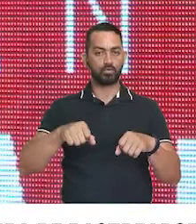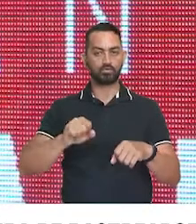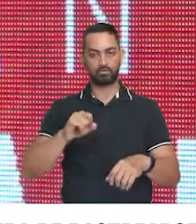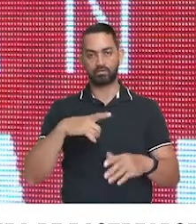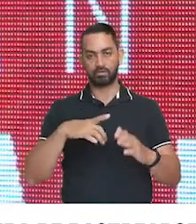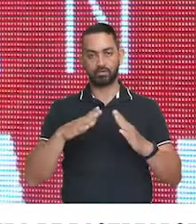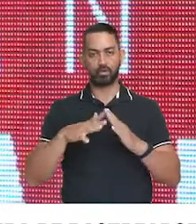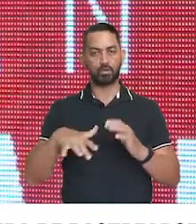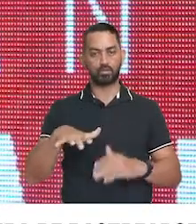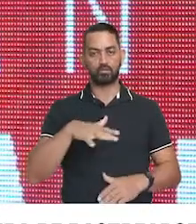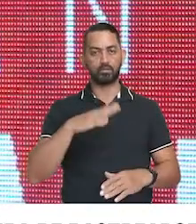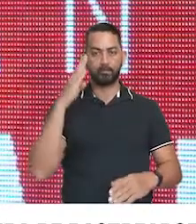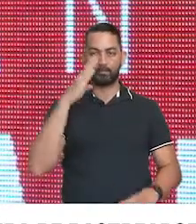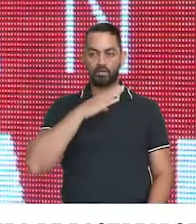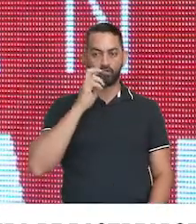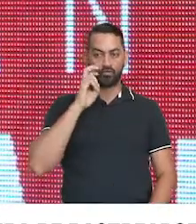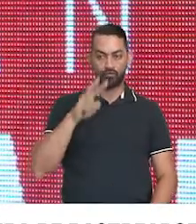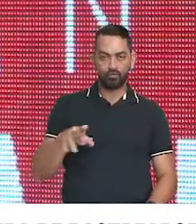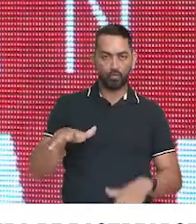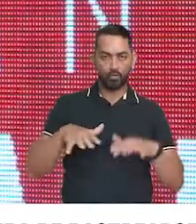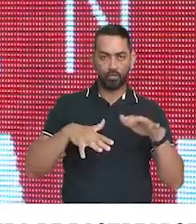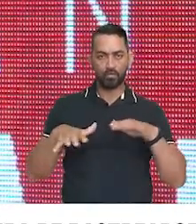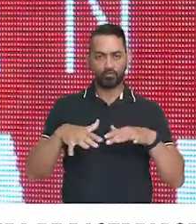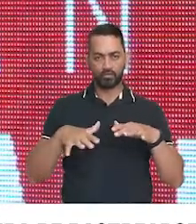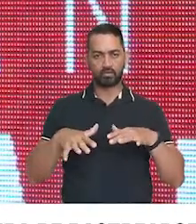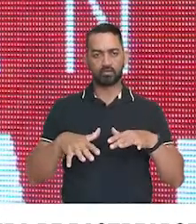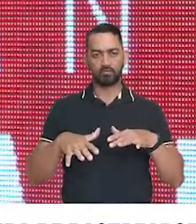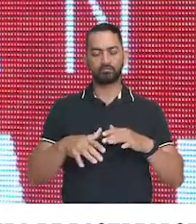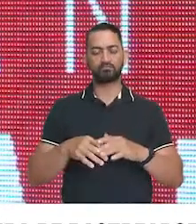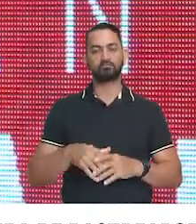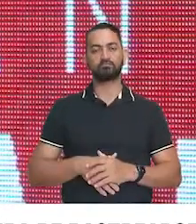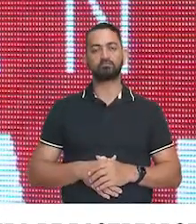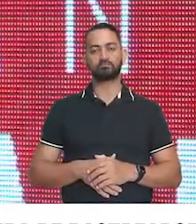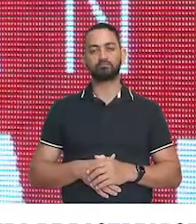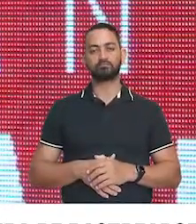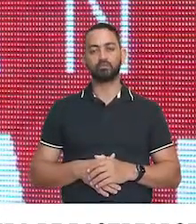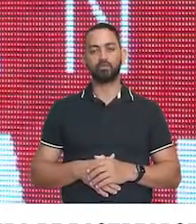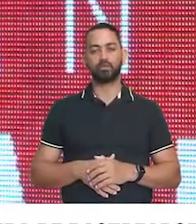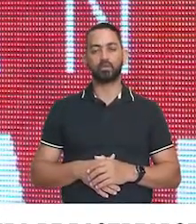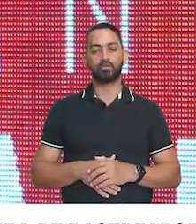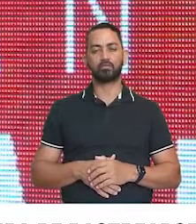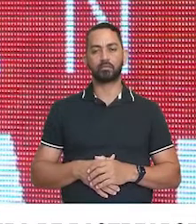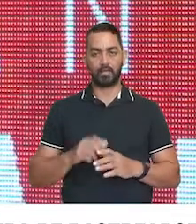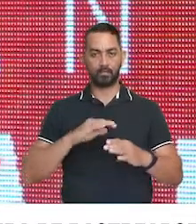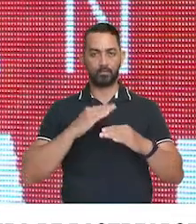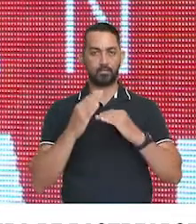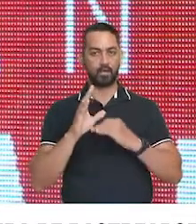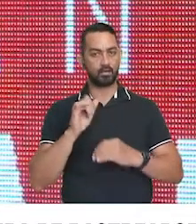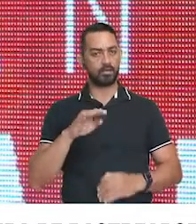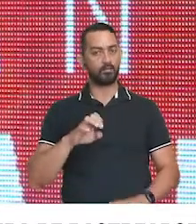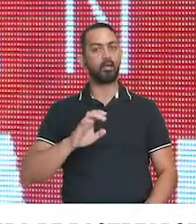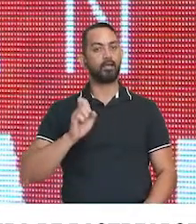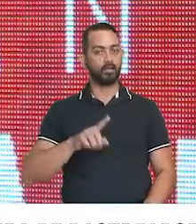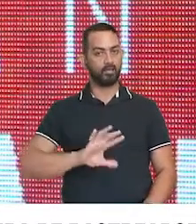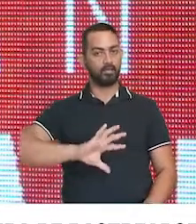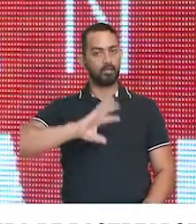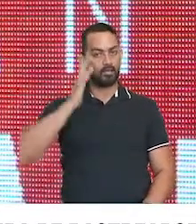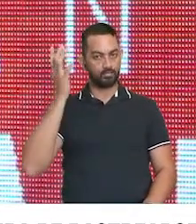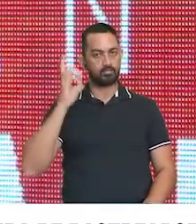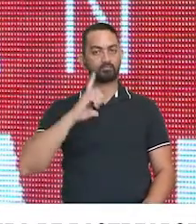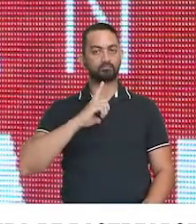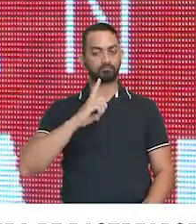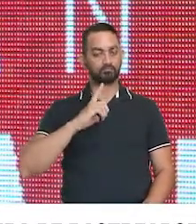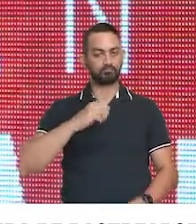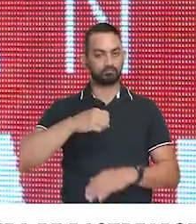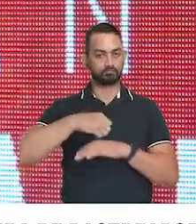moto recuperada e se você mora aí no grande o Bacuri viu essa movimentação muito grande ali já para o caminho do bairro da Caema foi isso que aconteceu